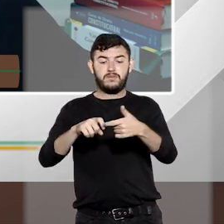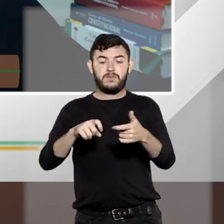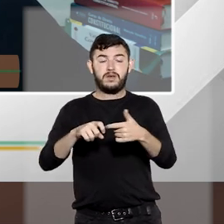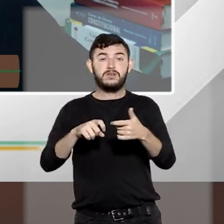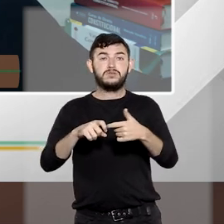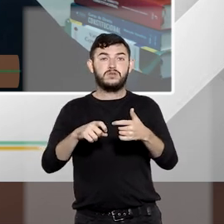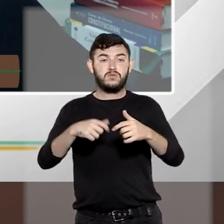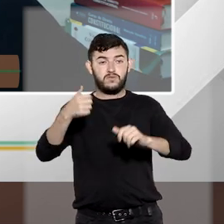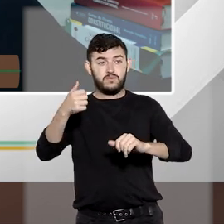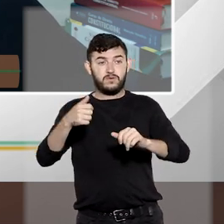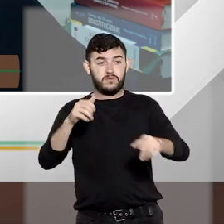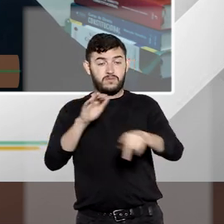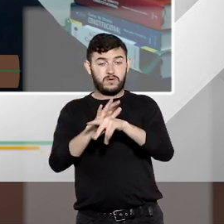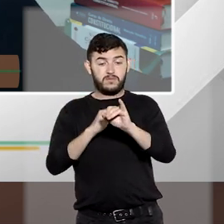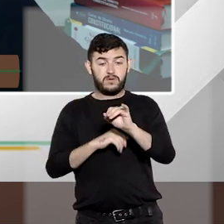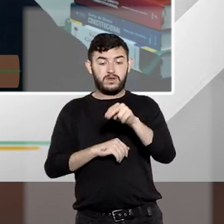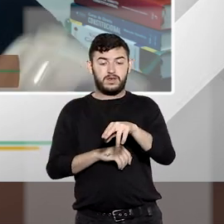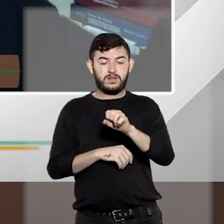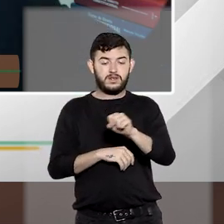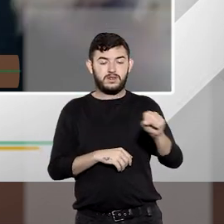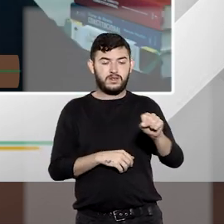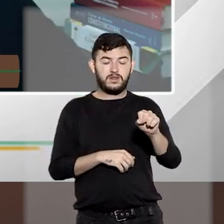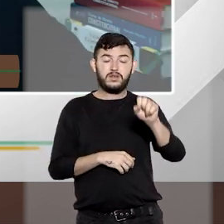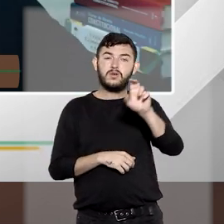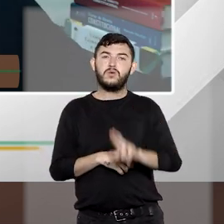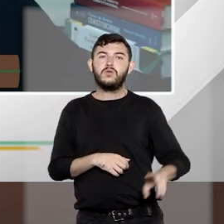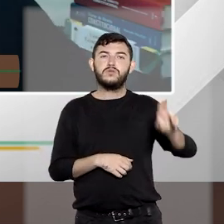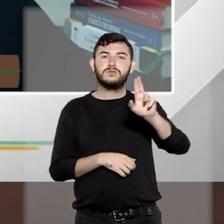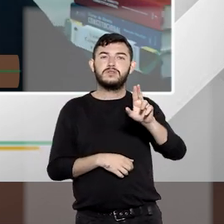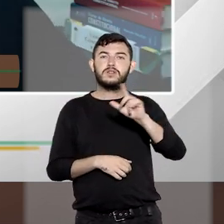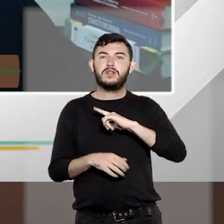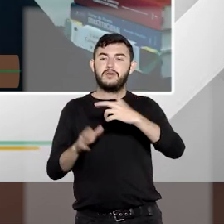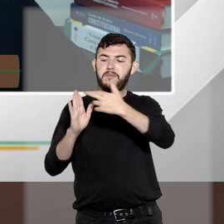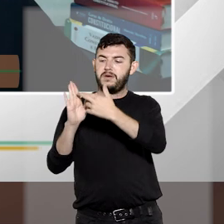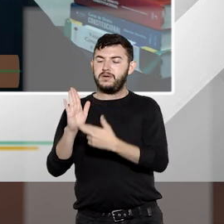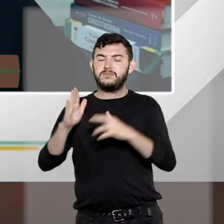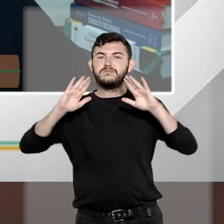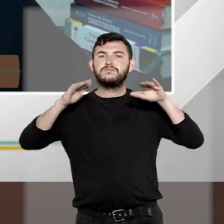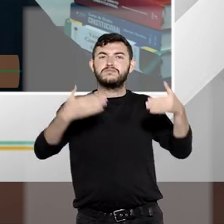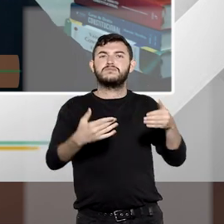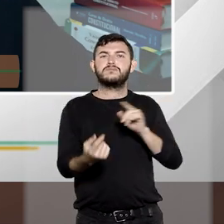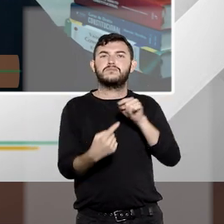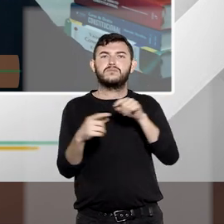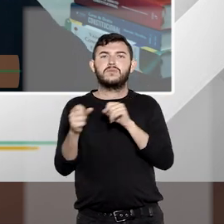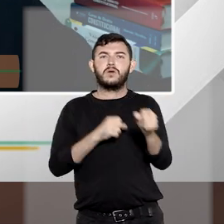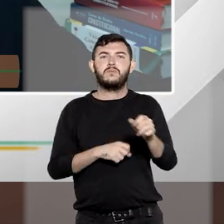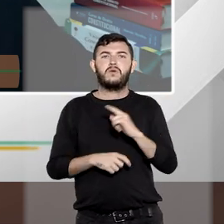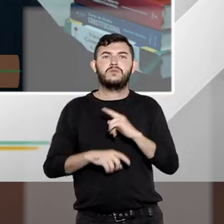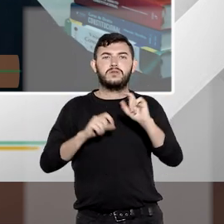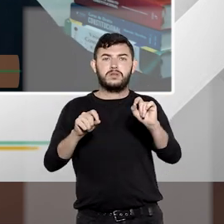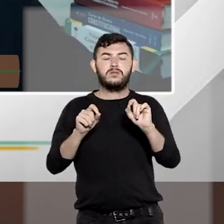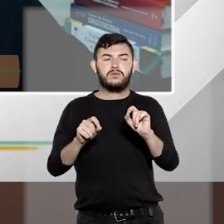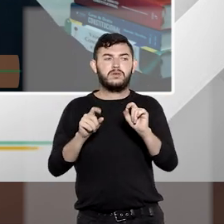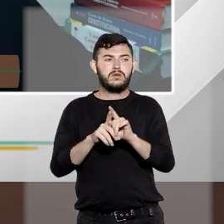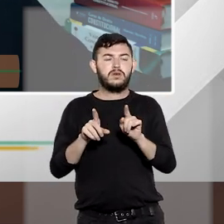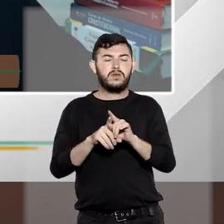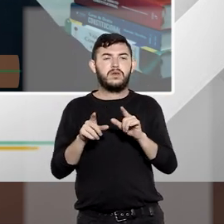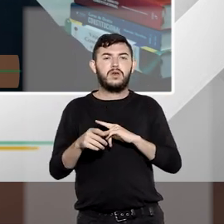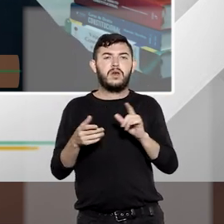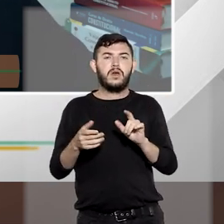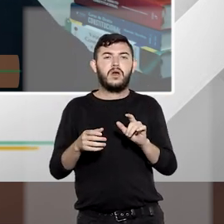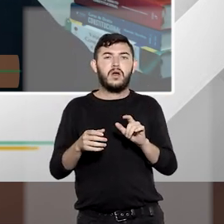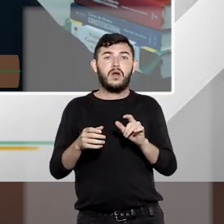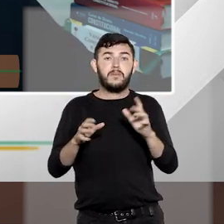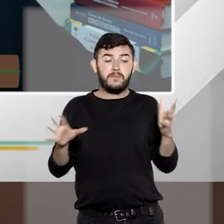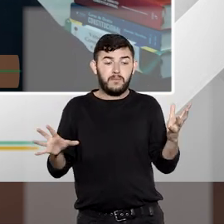aplicada pelo INSS, né, onde vai ter uma regra específica para se aferir pelo critério, uma escala de pontuação, se